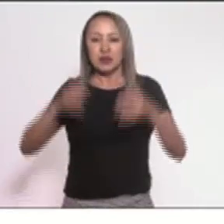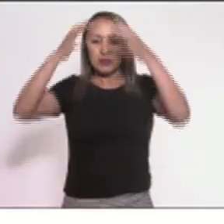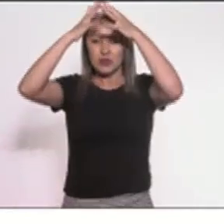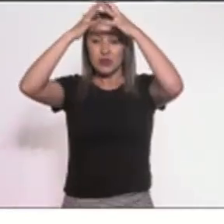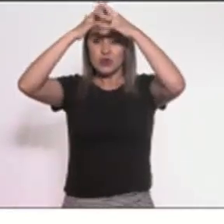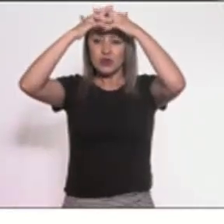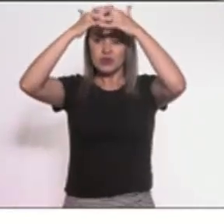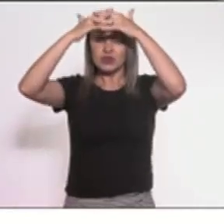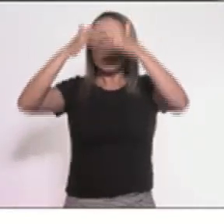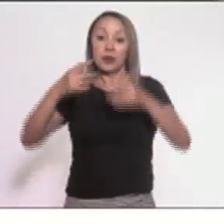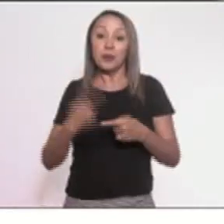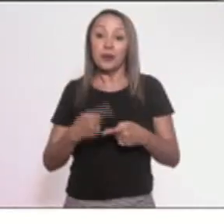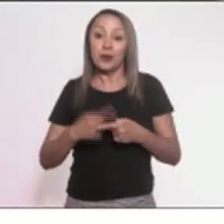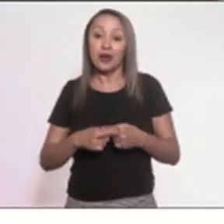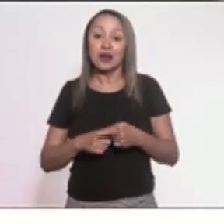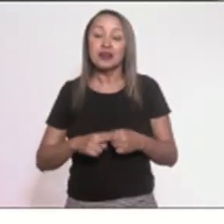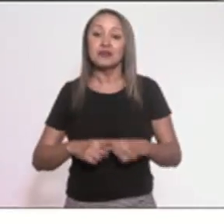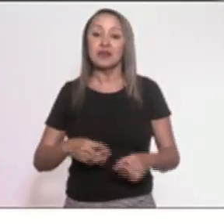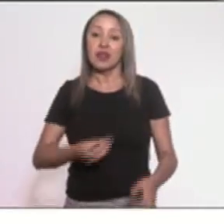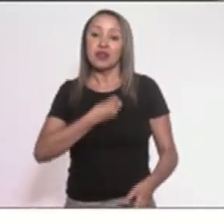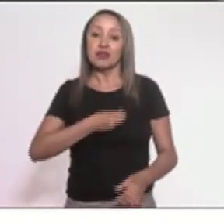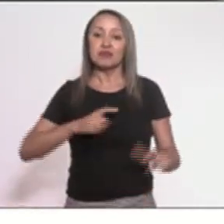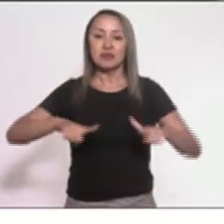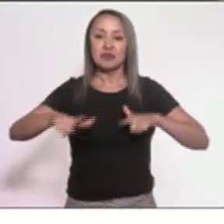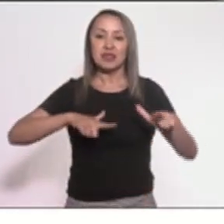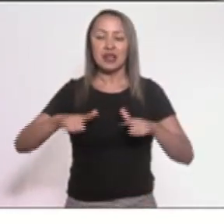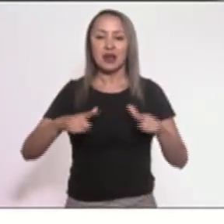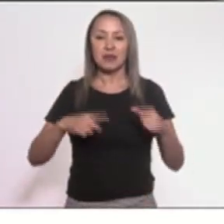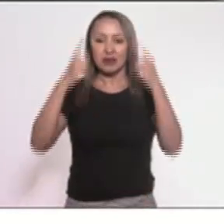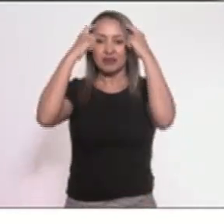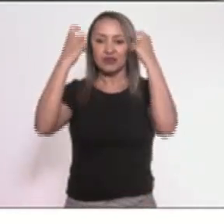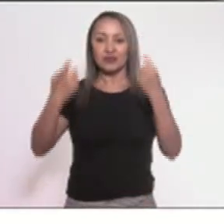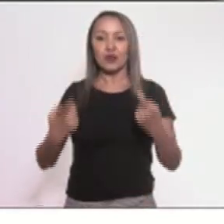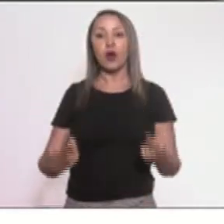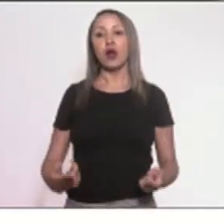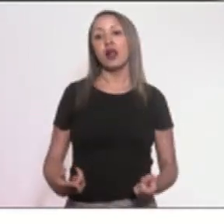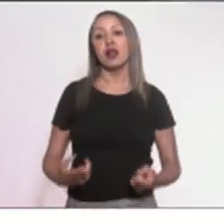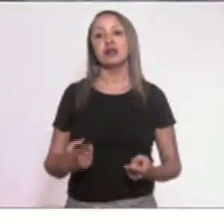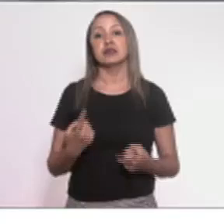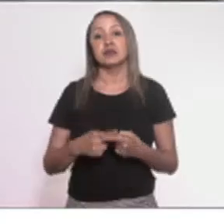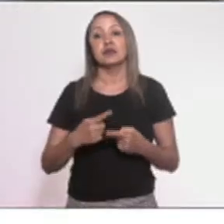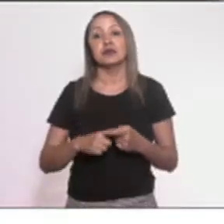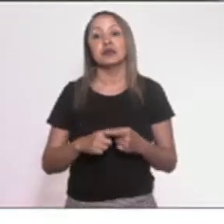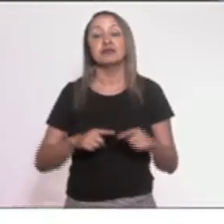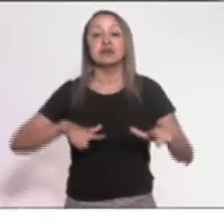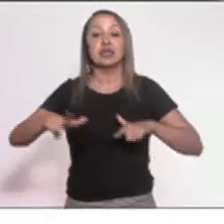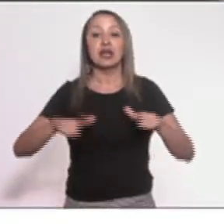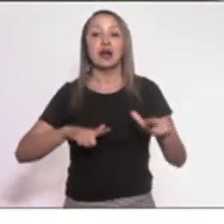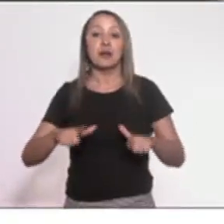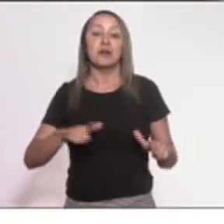ruas, nas ações, inclusive de operações policiais, porque está com o policial